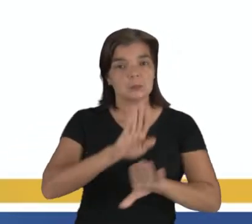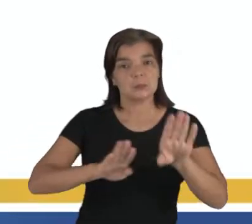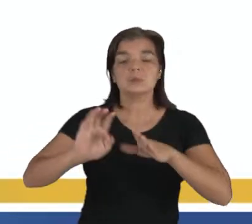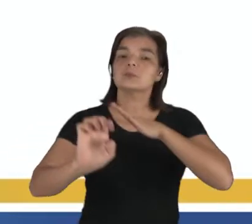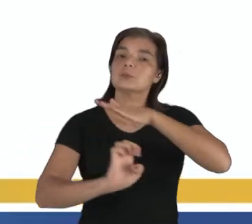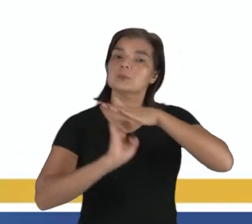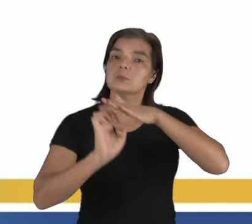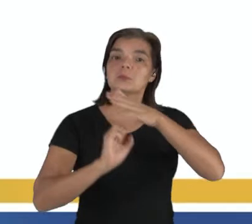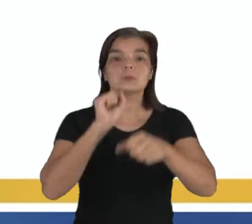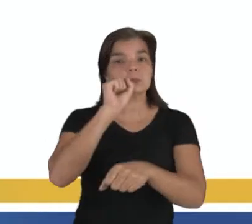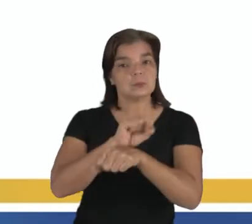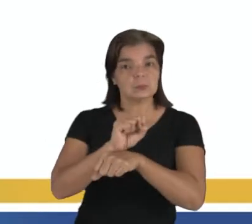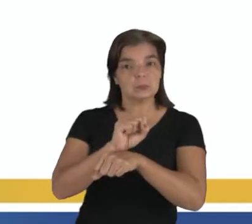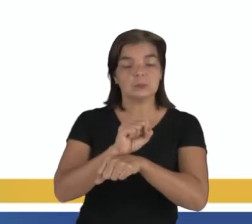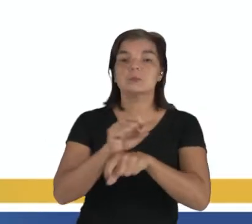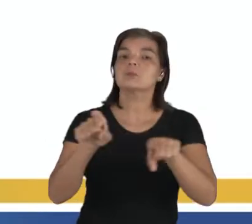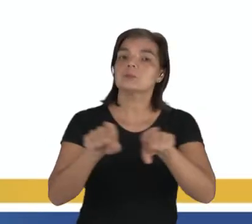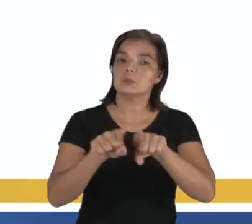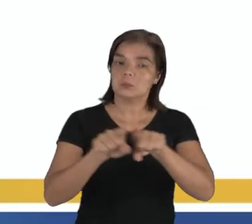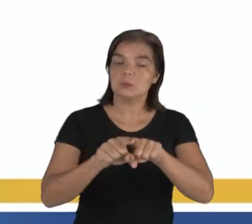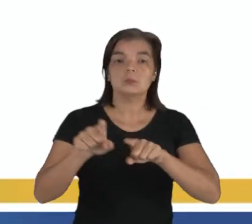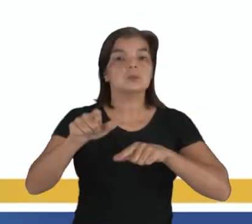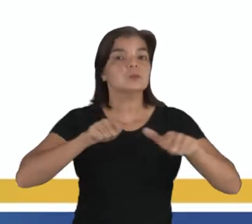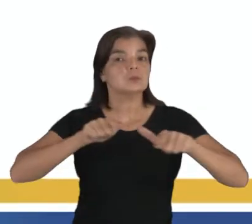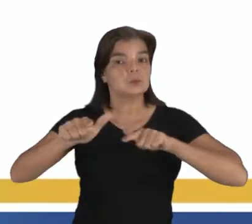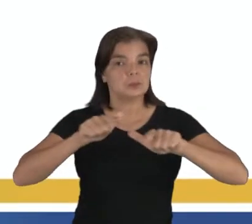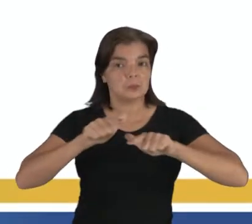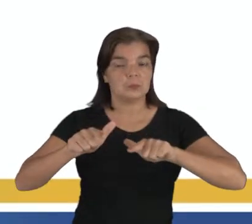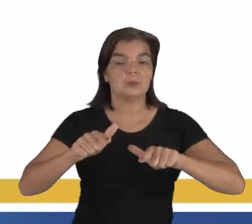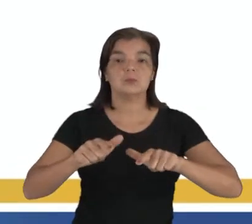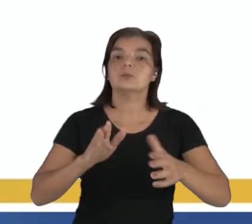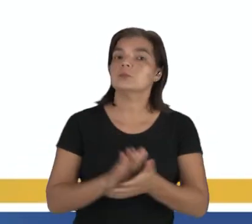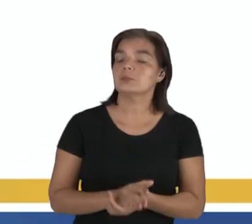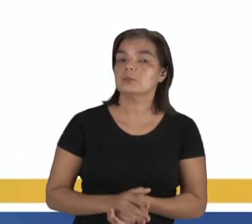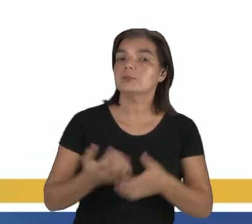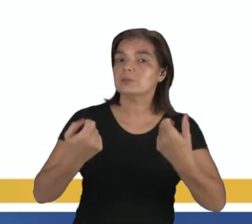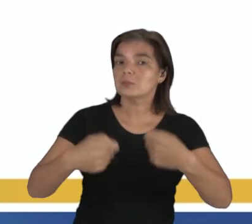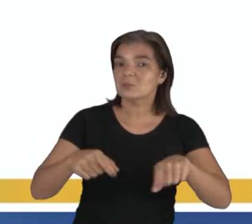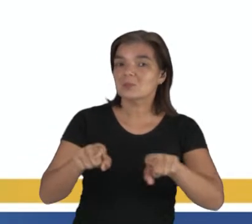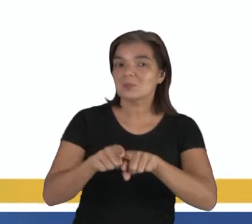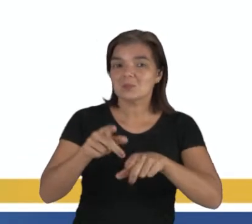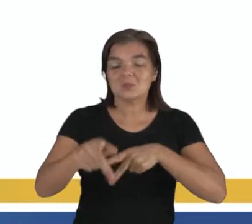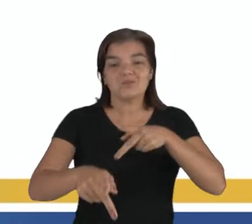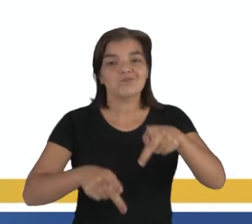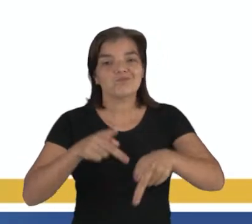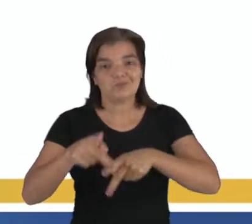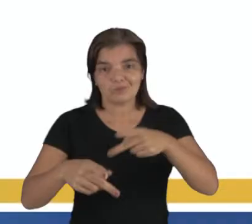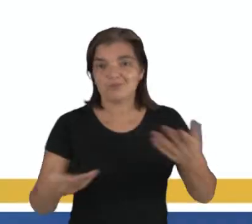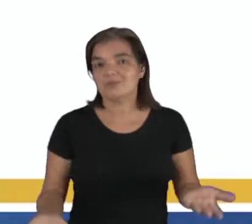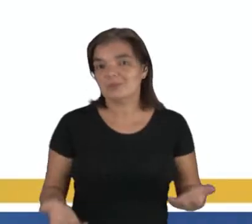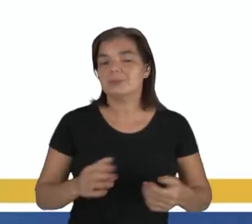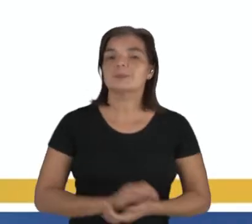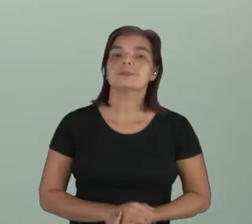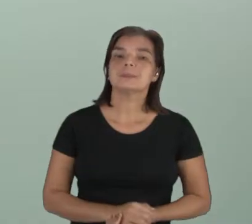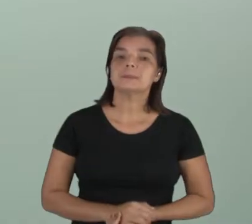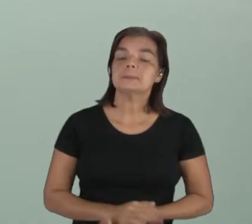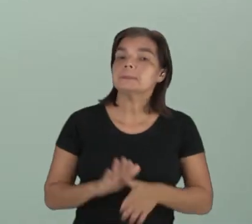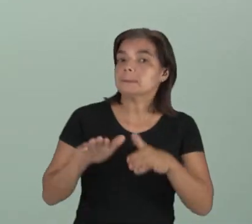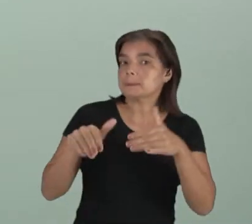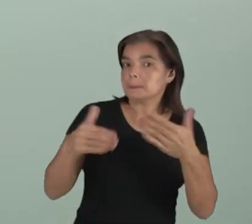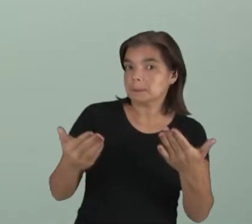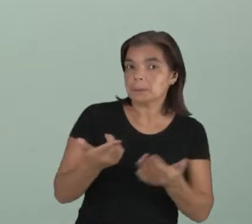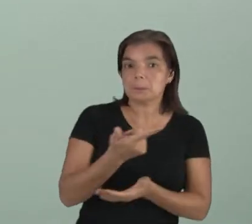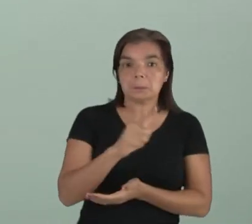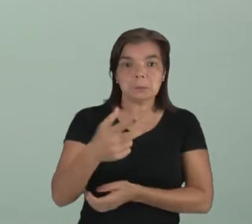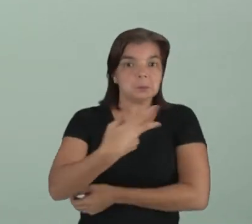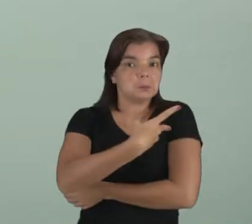empresas paralisadas, ameaçam empregos e desatendem necessidades da população. Enquanto não